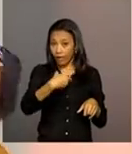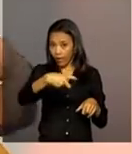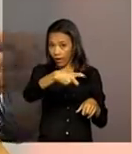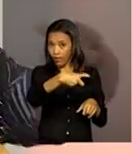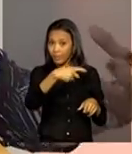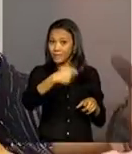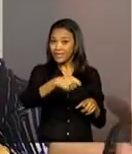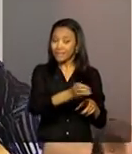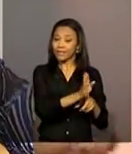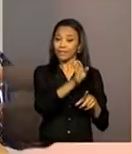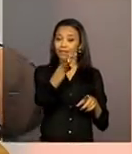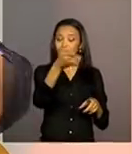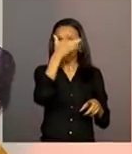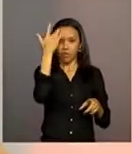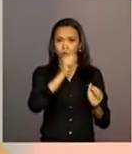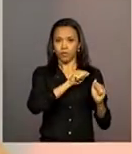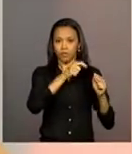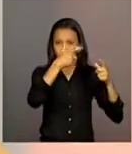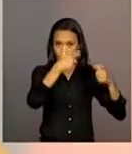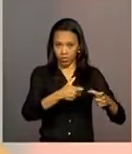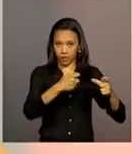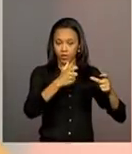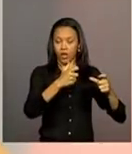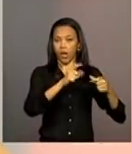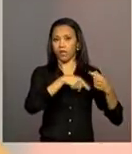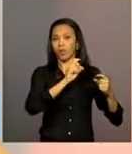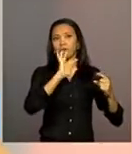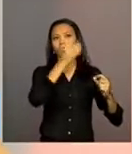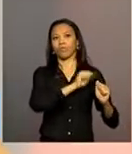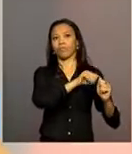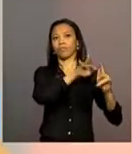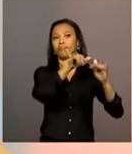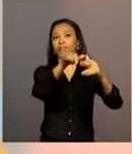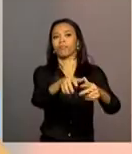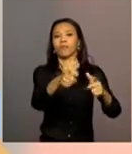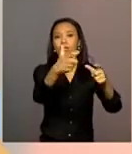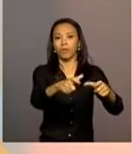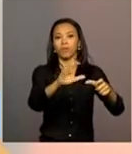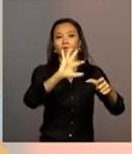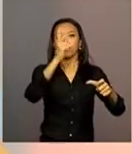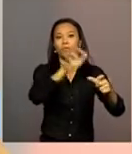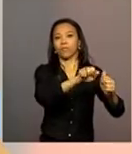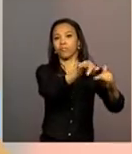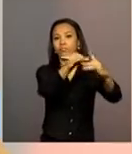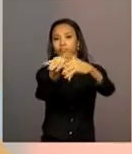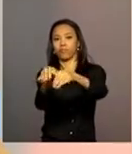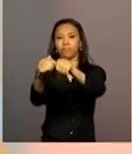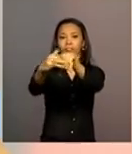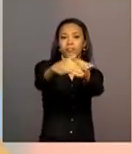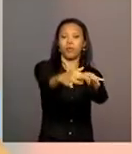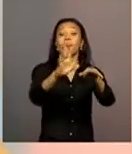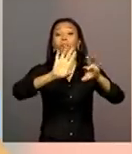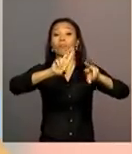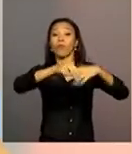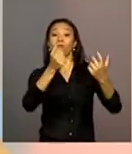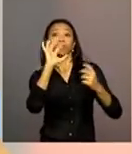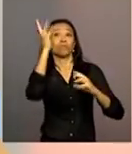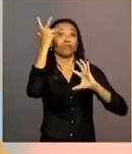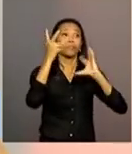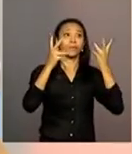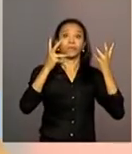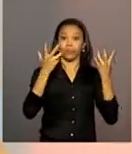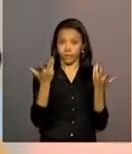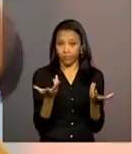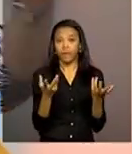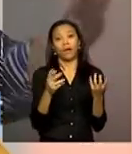deslocamento de população em decorrência de e efeitos climáticos muitas vezes tem esse deslocamento